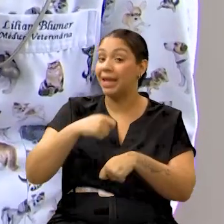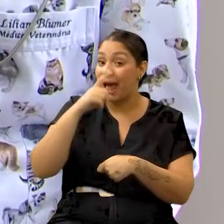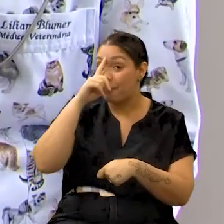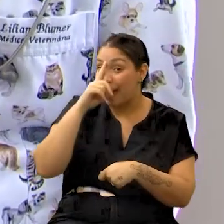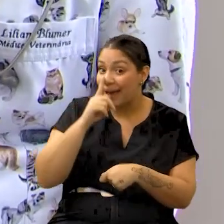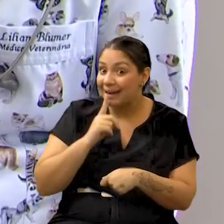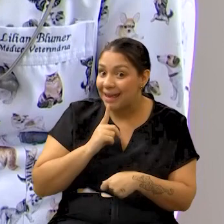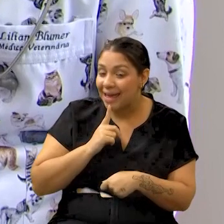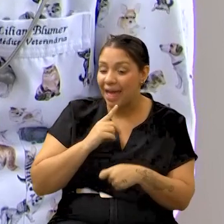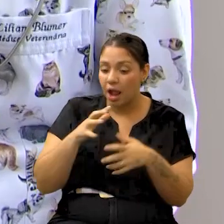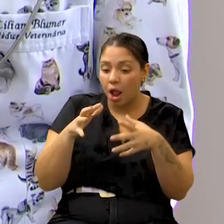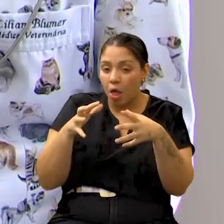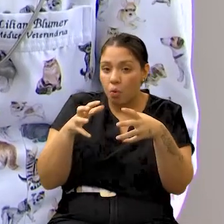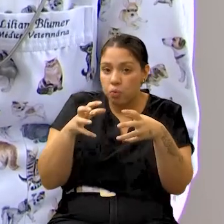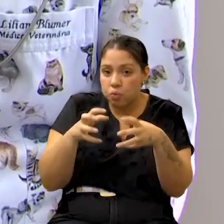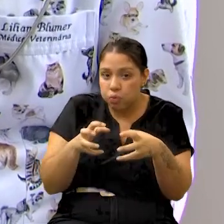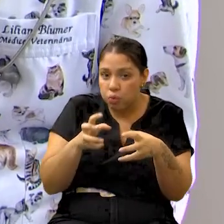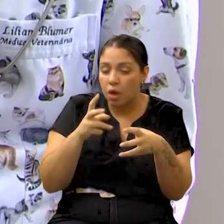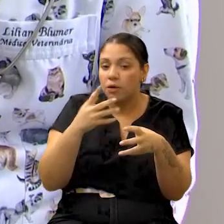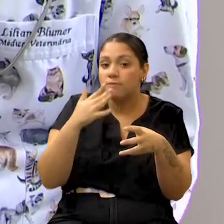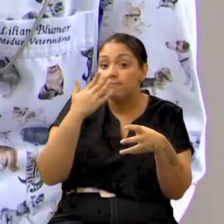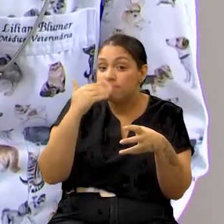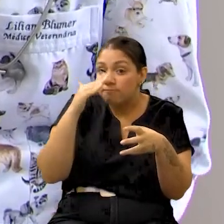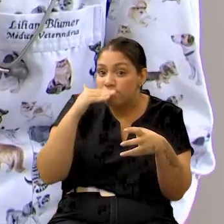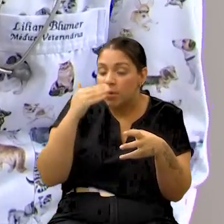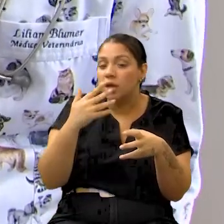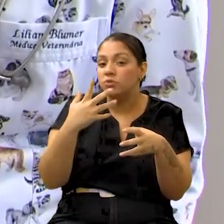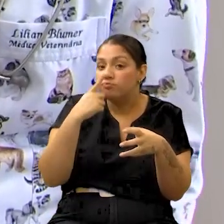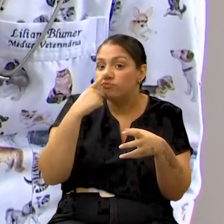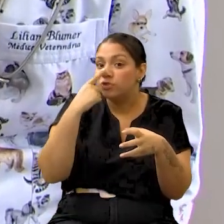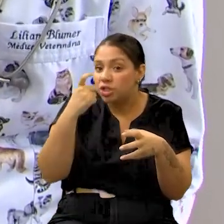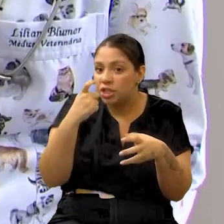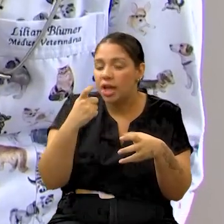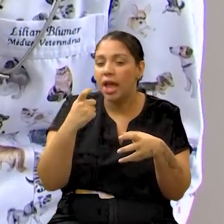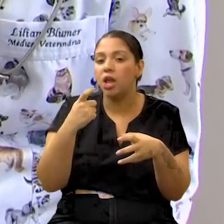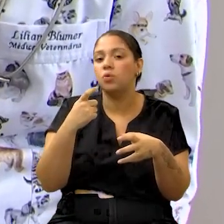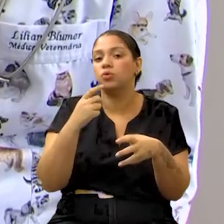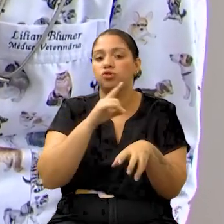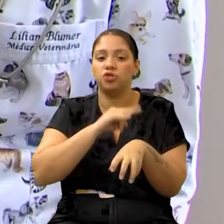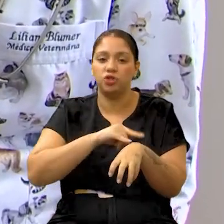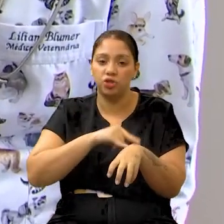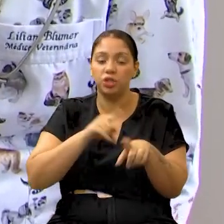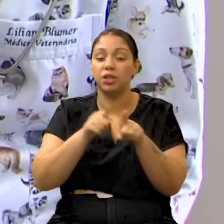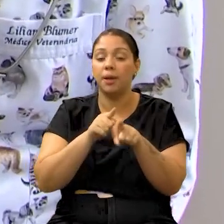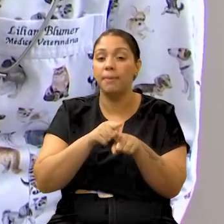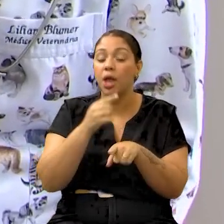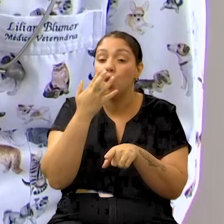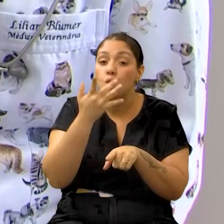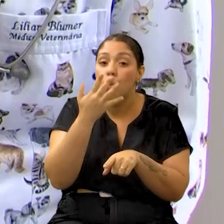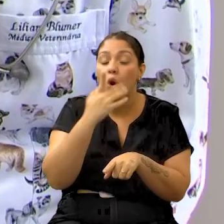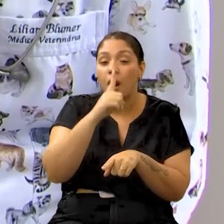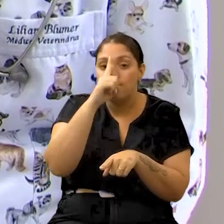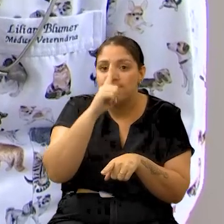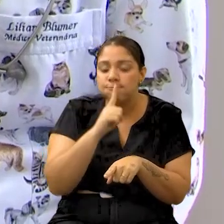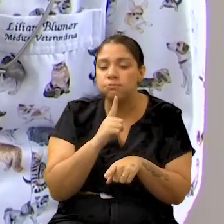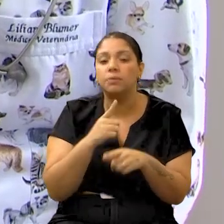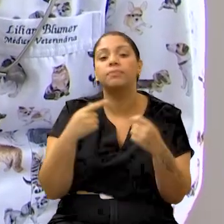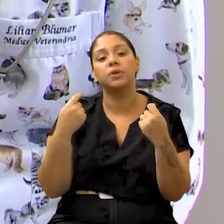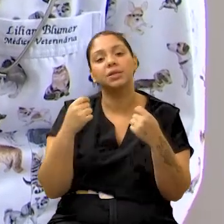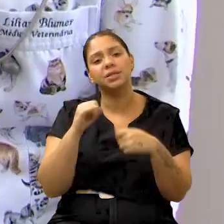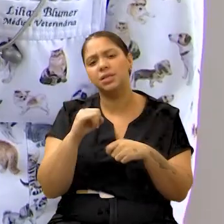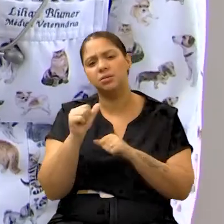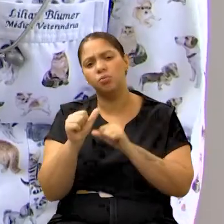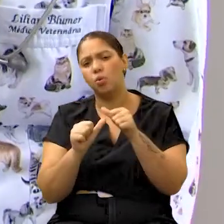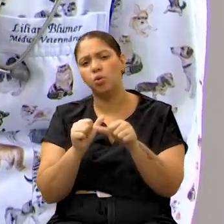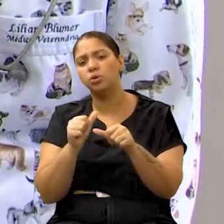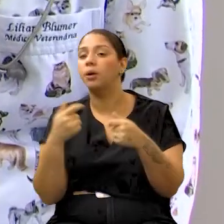tem que ser amarela, concentrada, com cheiro de urina e com cor de urina. Se ela não tá dessa